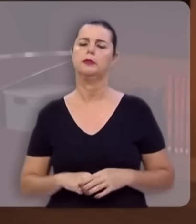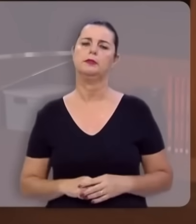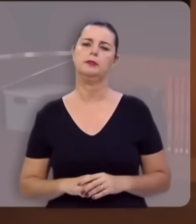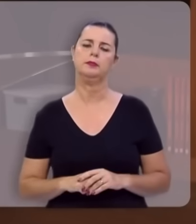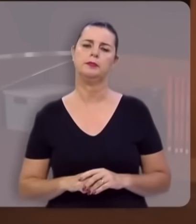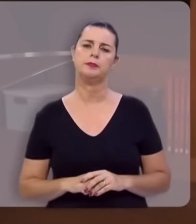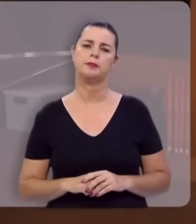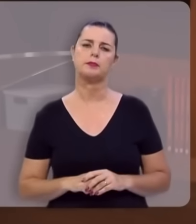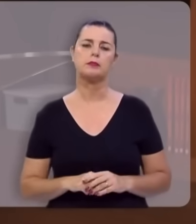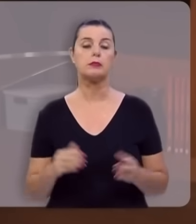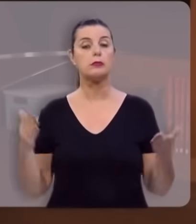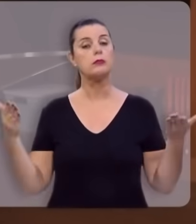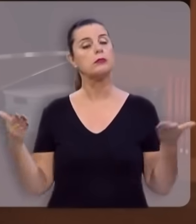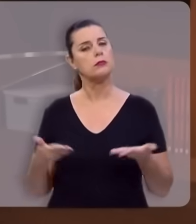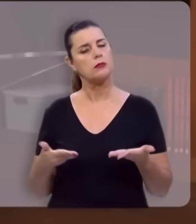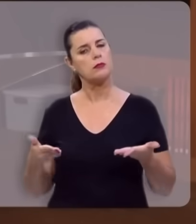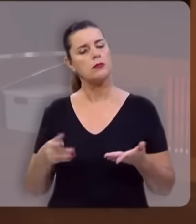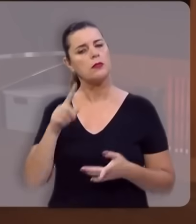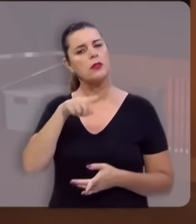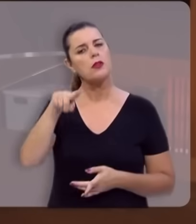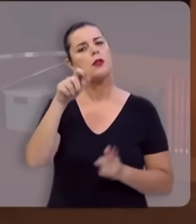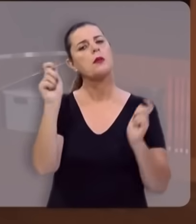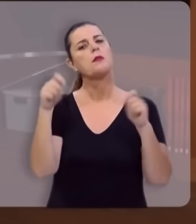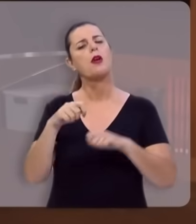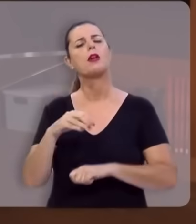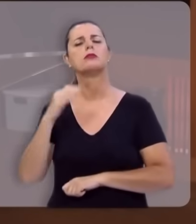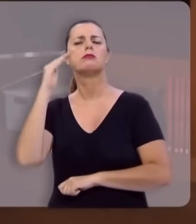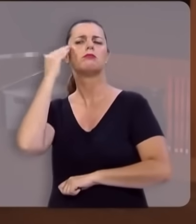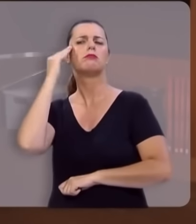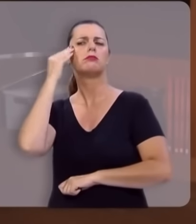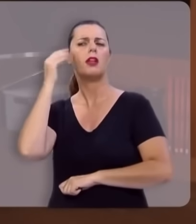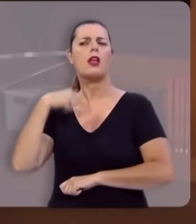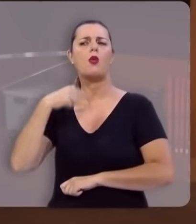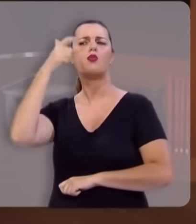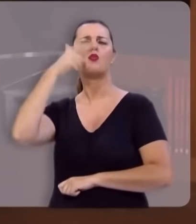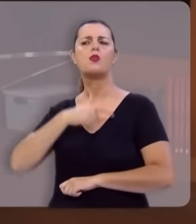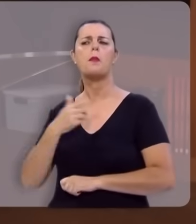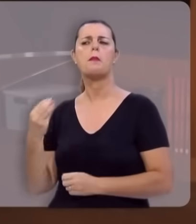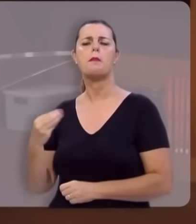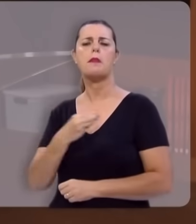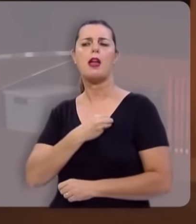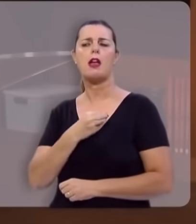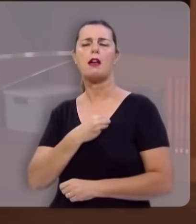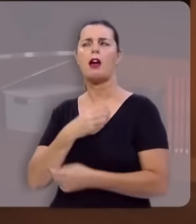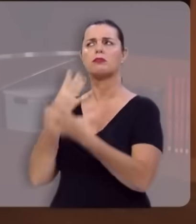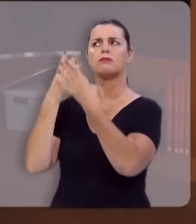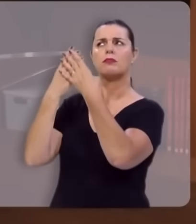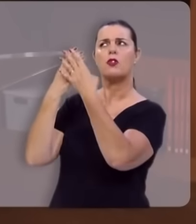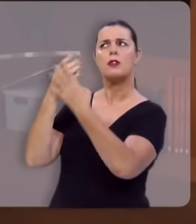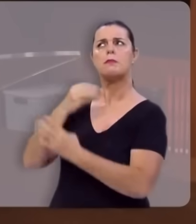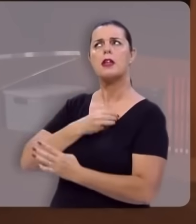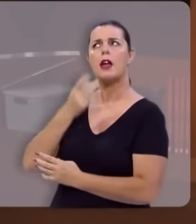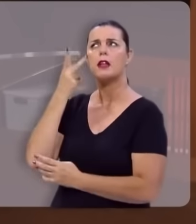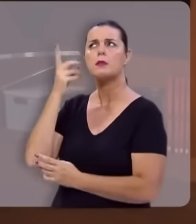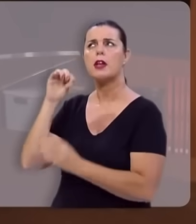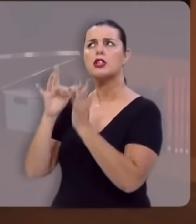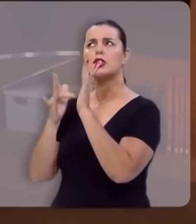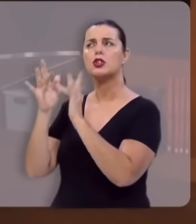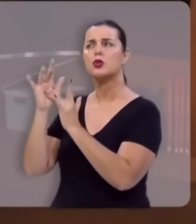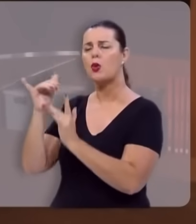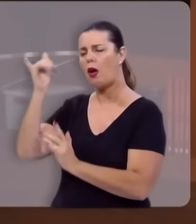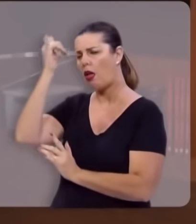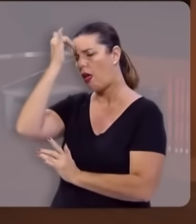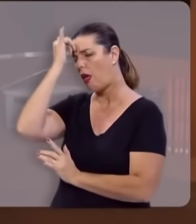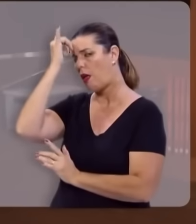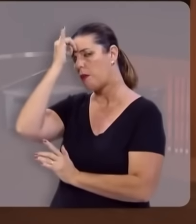Hoje você pode reconhecer-se pecador, confessar os seus pecados, se arrepender,